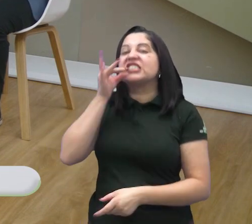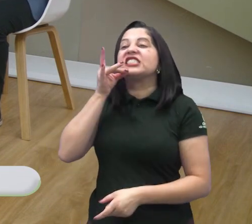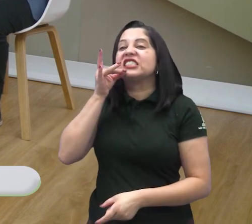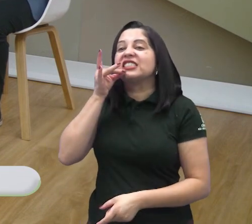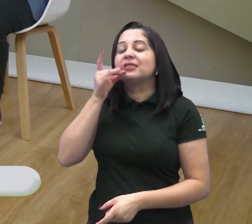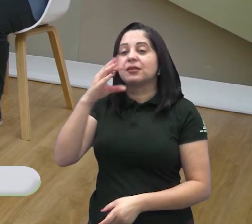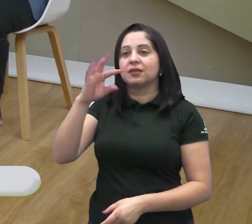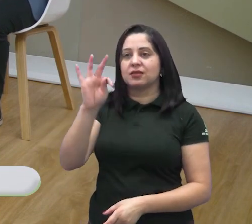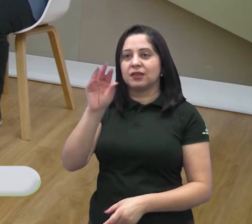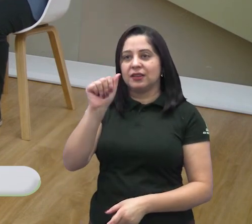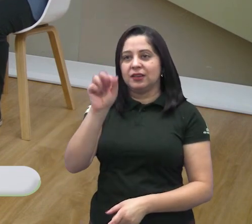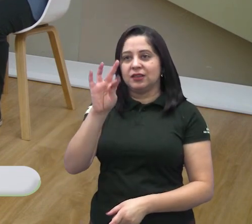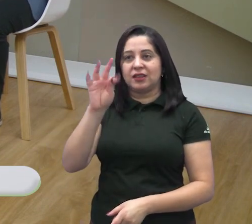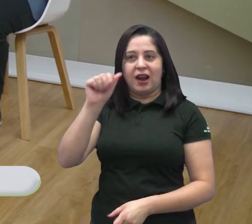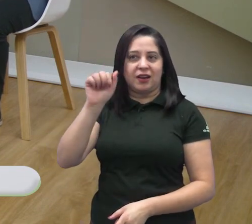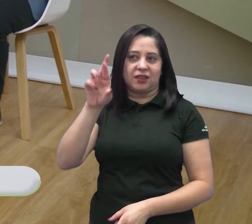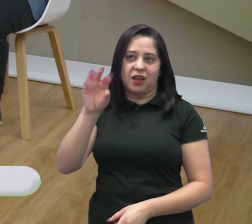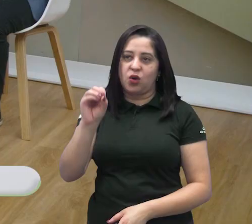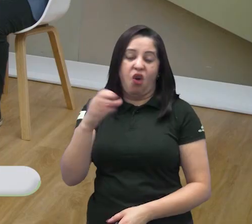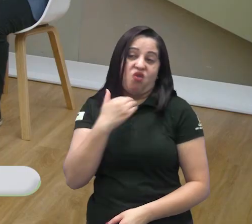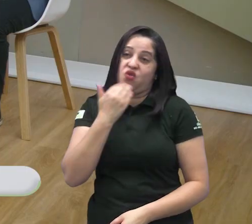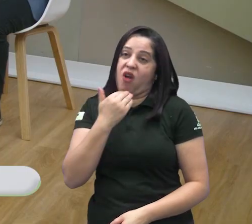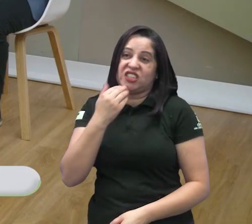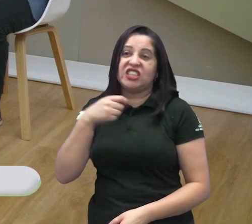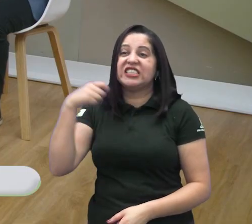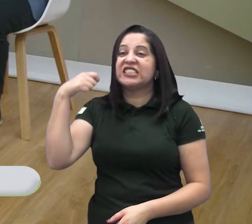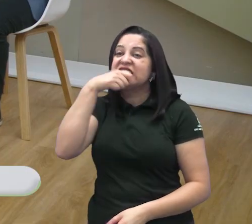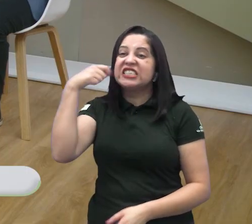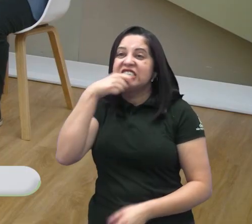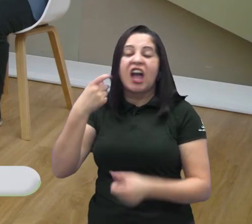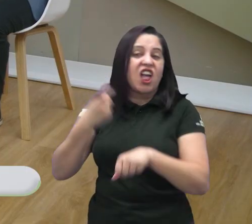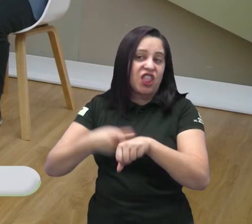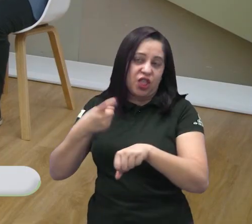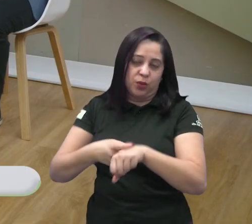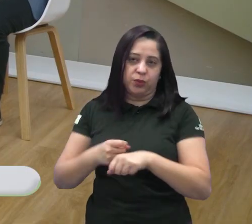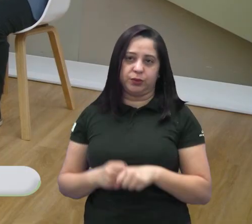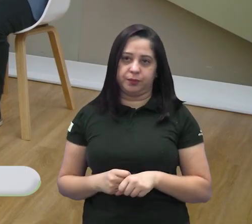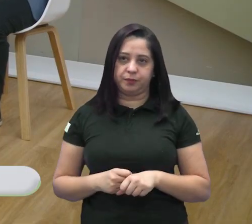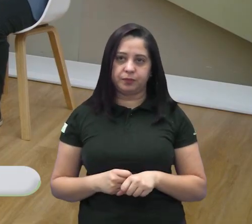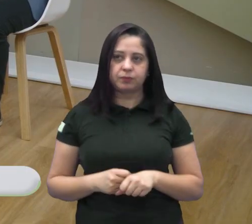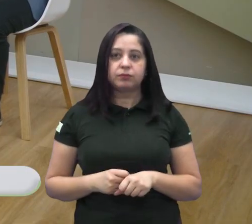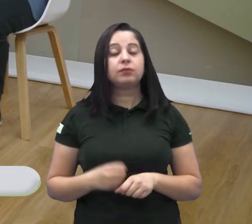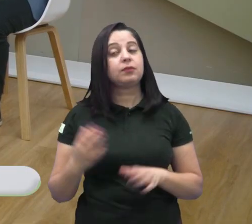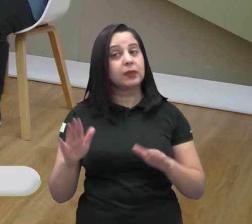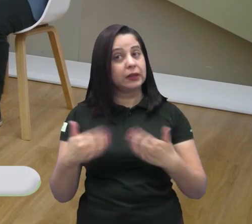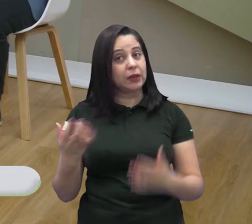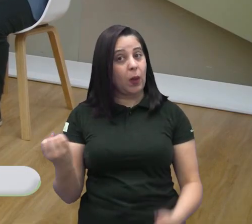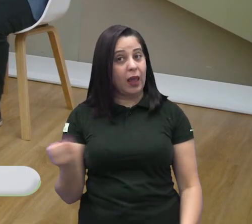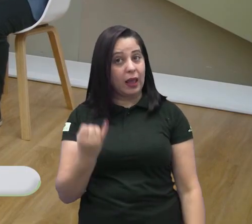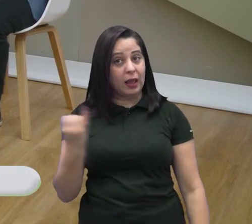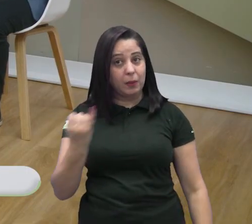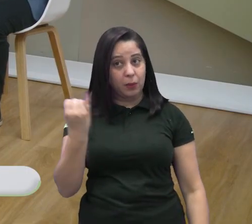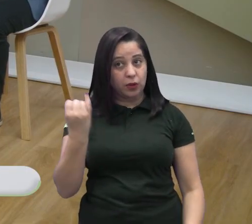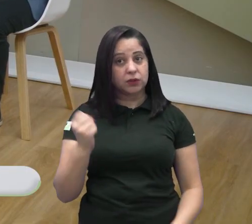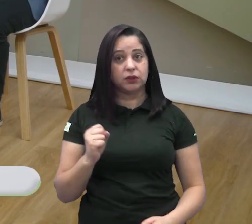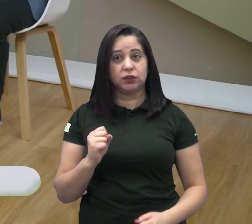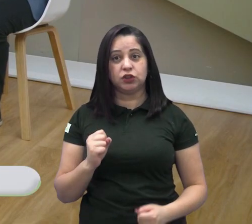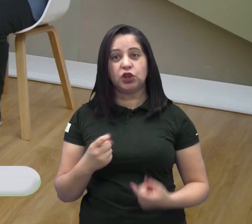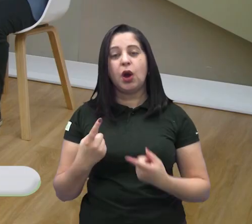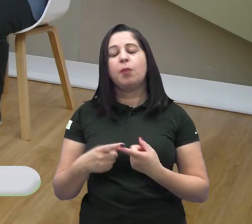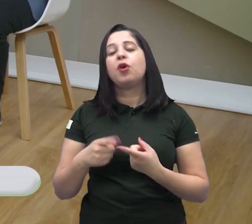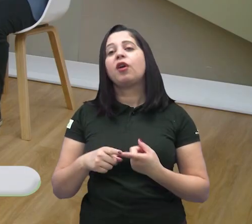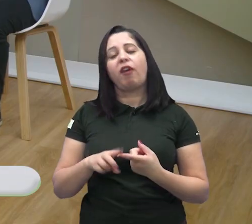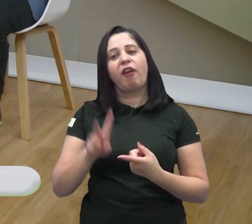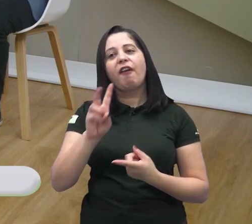ferro não resolve. Não resolve. Então esquece. Escova macia ou extra macia é fundamental, porque ela já vai ser suficiente para a limpeza